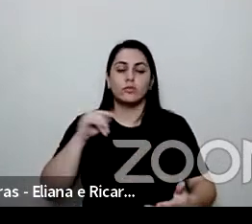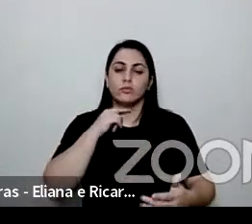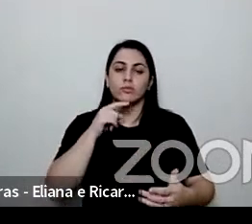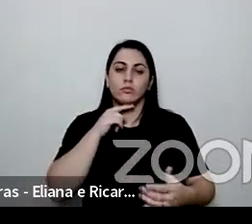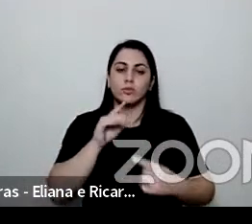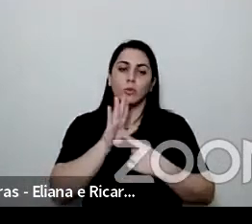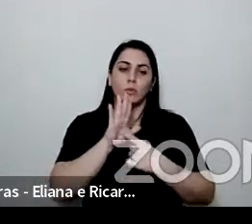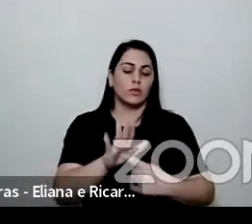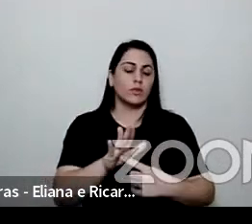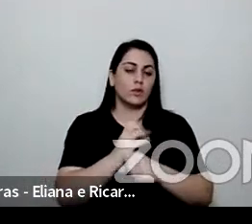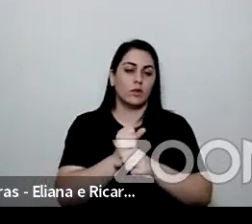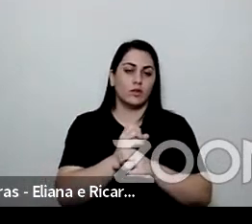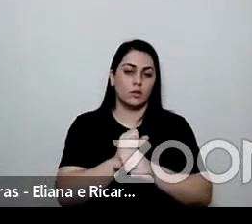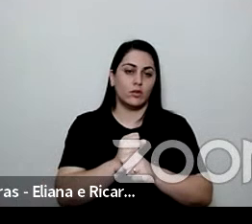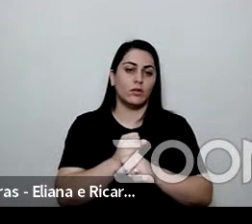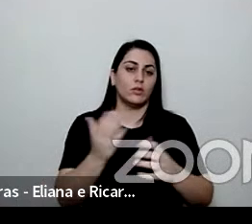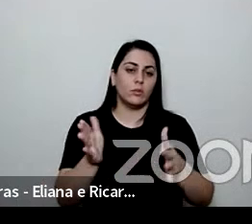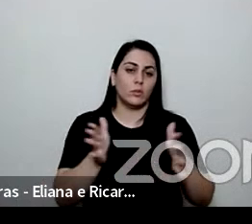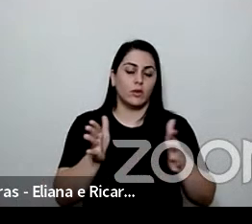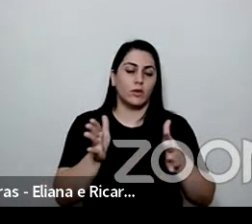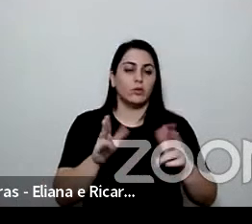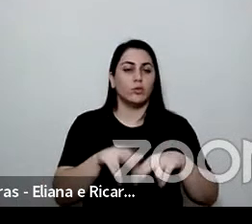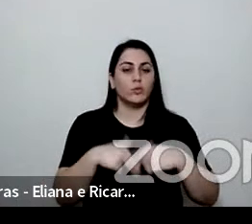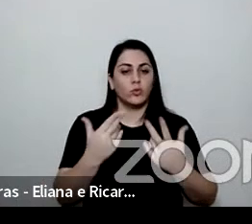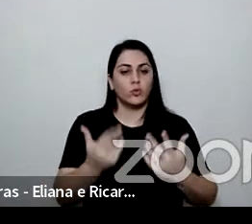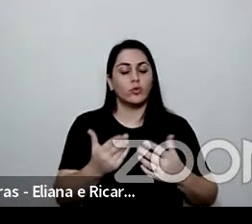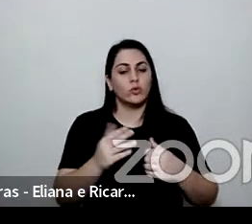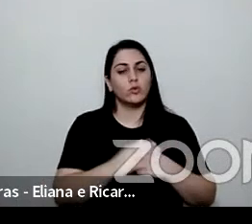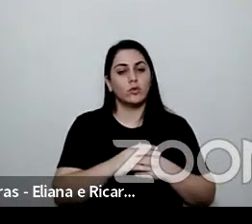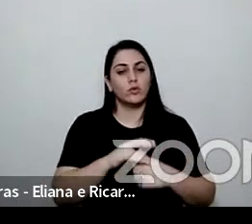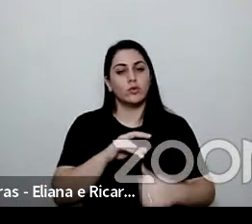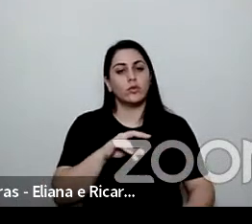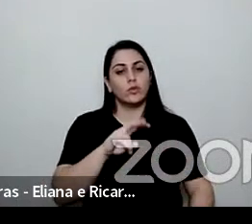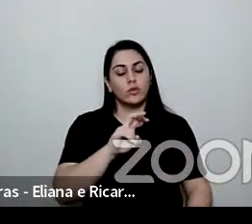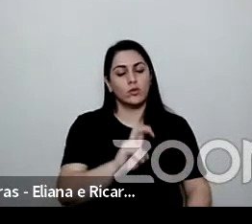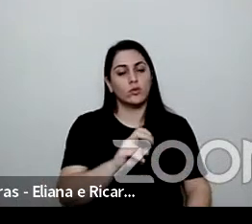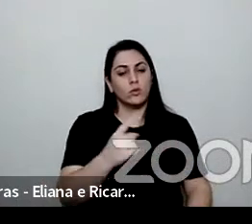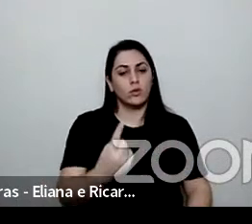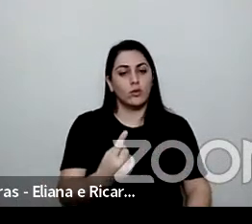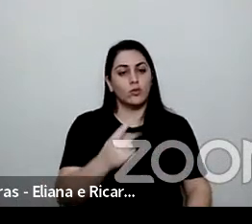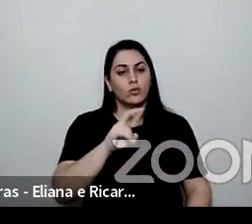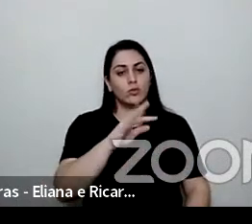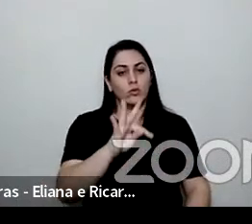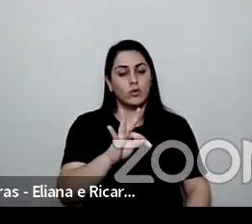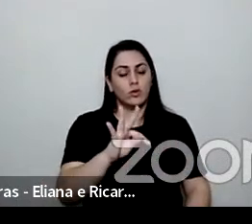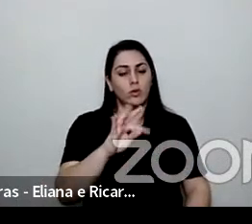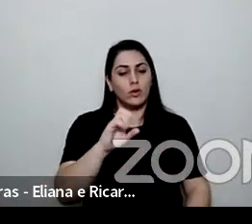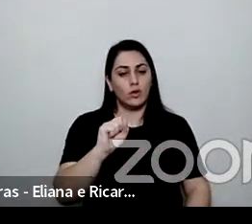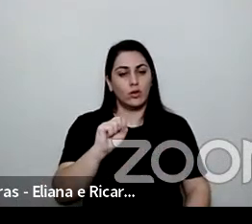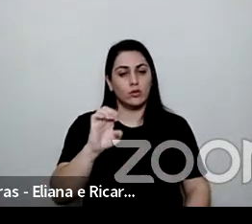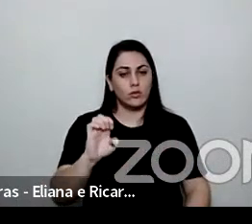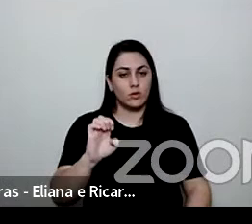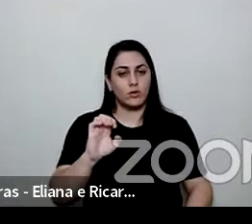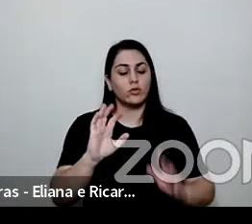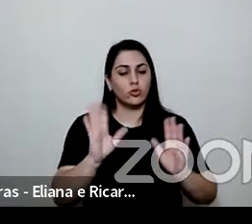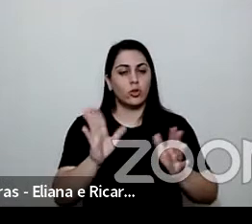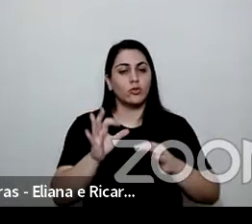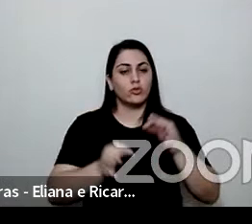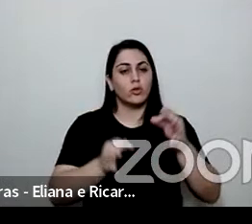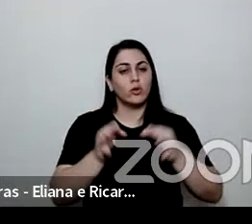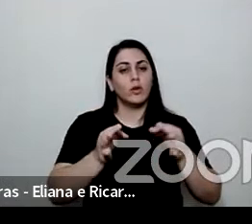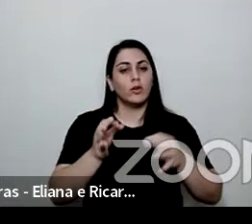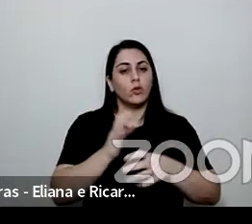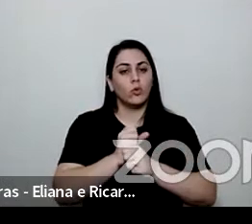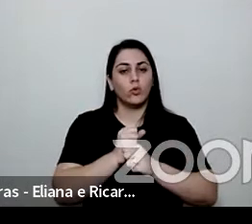apresentadas decidido aí o enunciado da súmula 51 TSE transitar em julgado é unicamente das